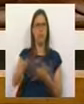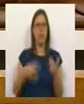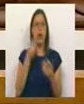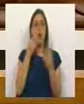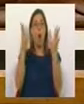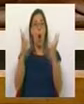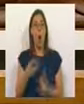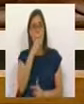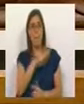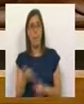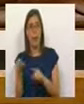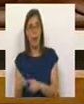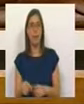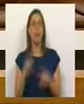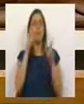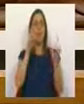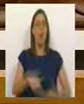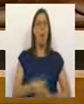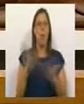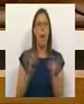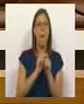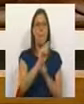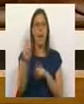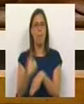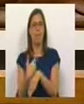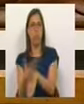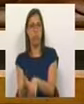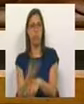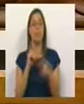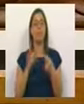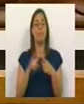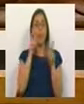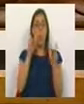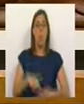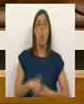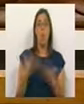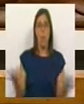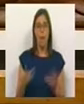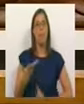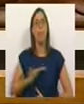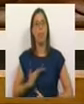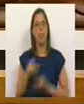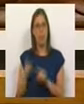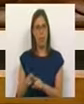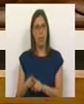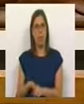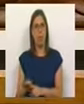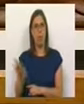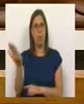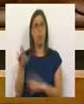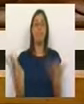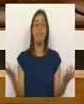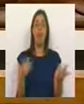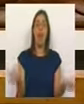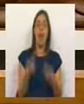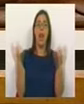execução orçamental, descontrolo nos pagamentos em atraso e descontrolo na dívida. Apesar